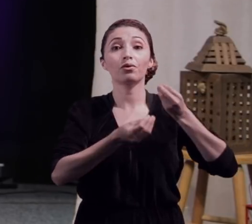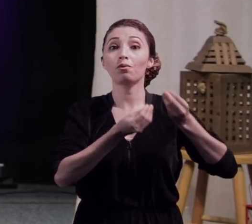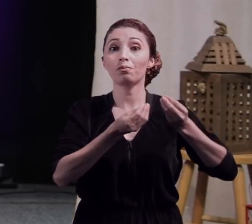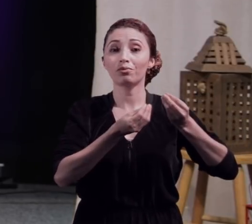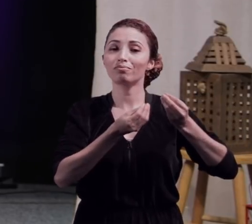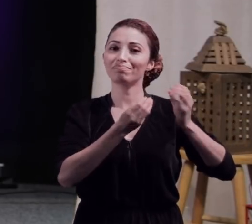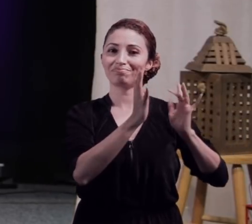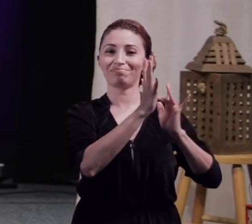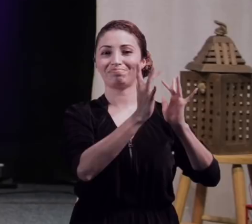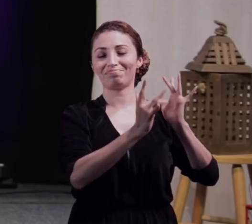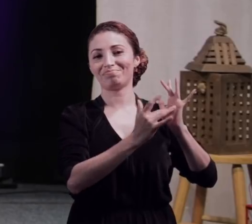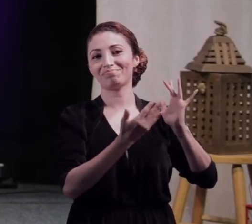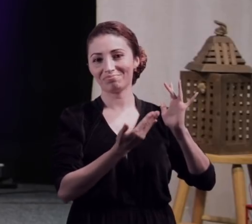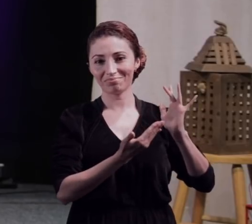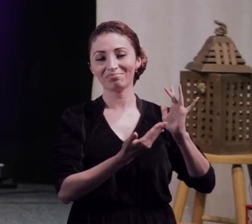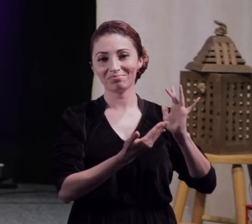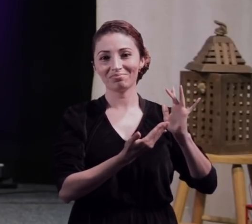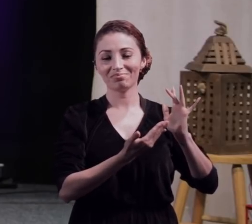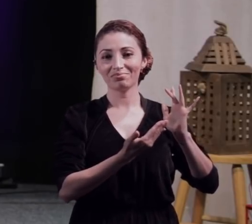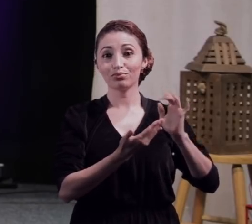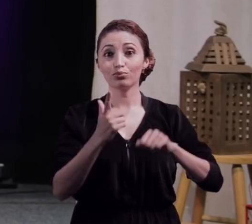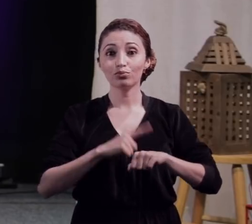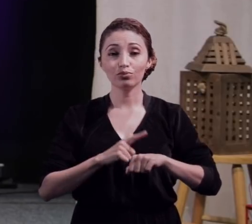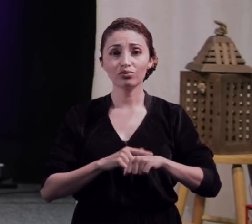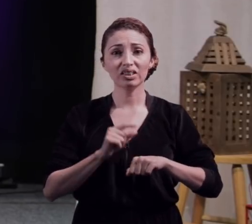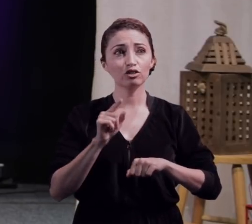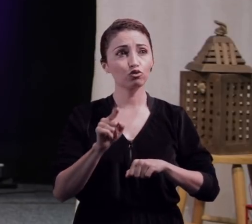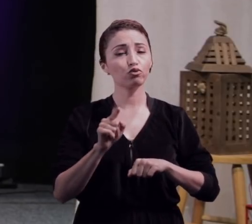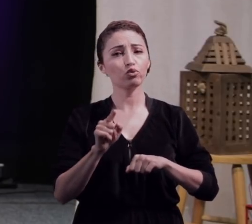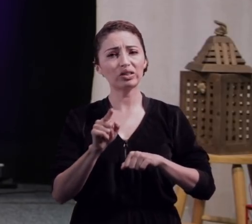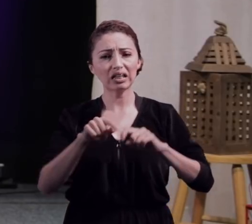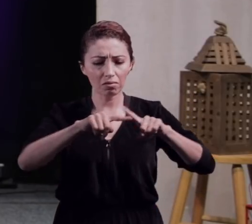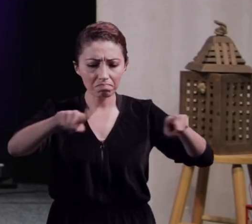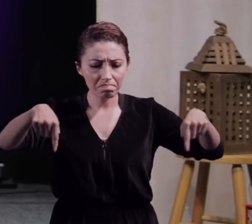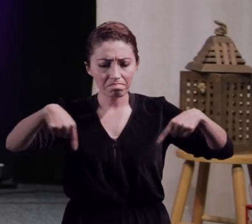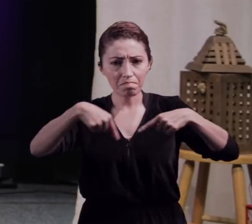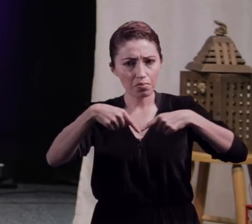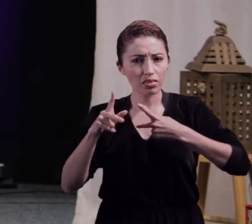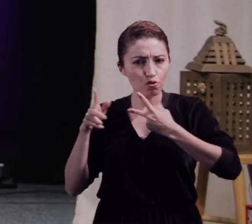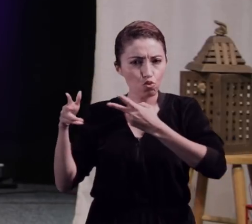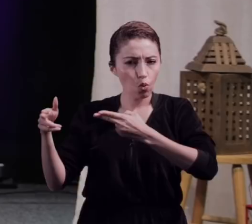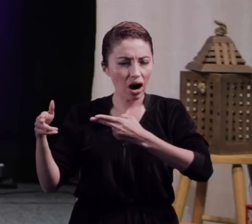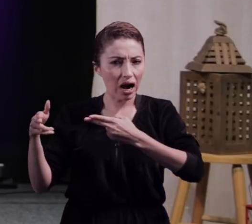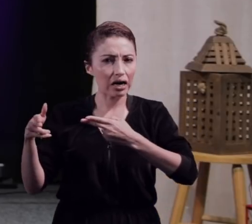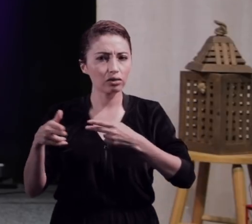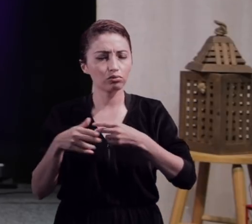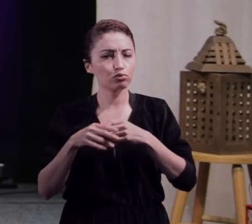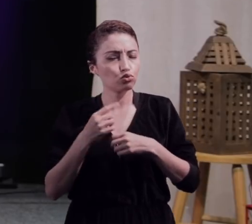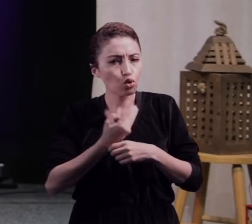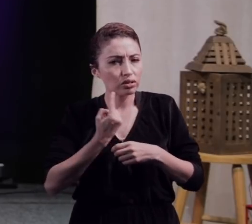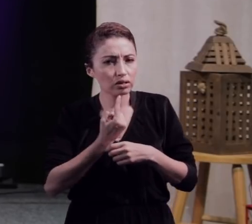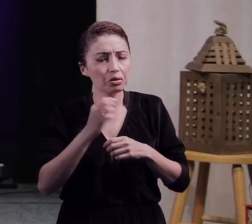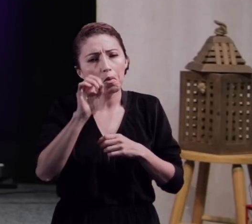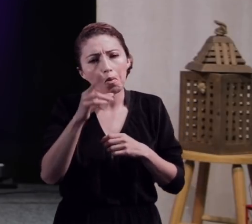E isso só é possível através de Jesus Cristo. Quando você para tudo, entra no seu quarto, se